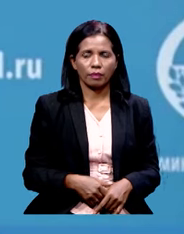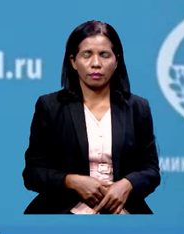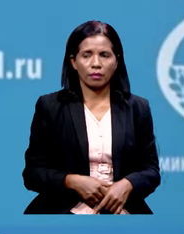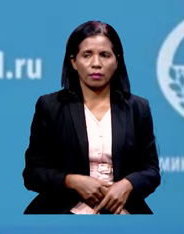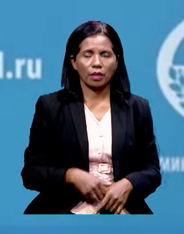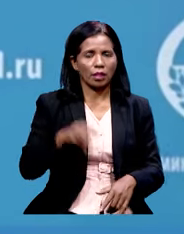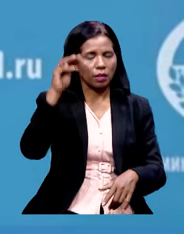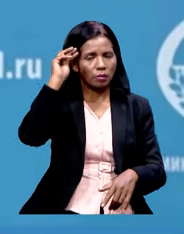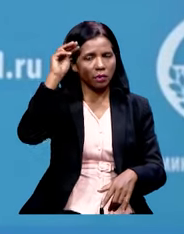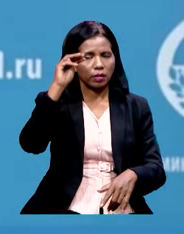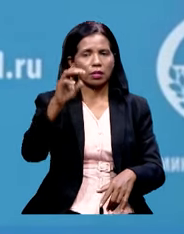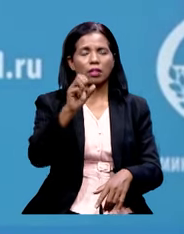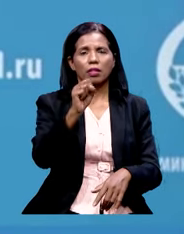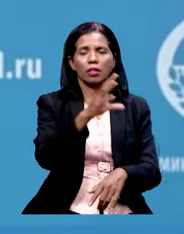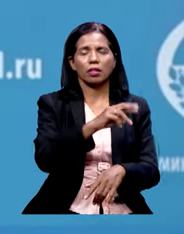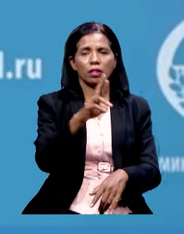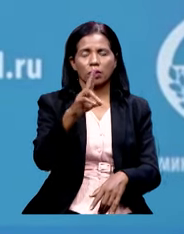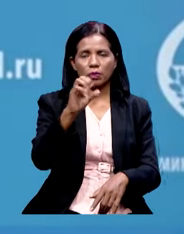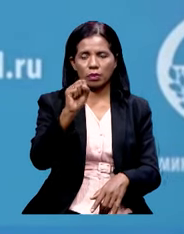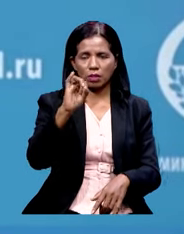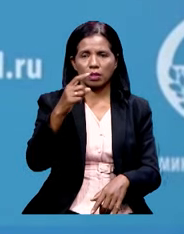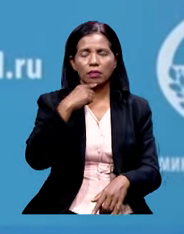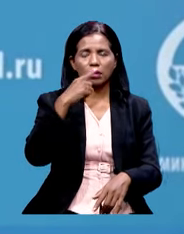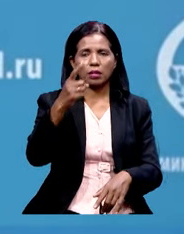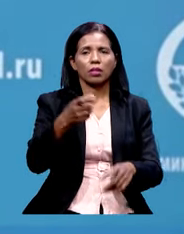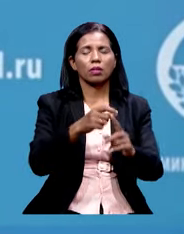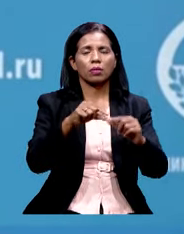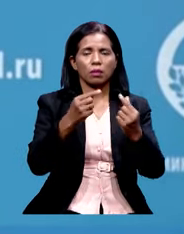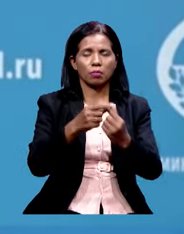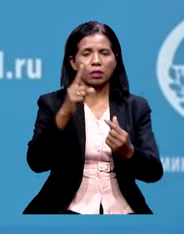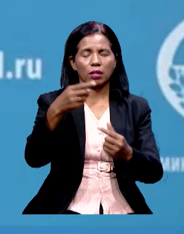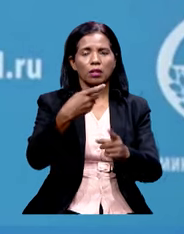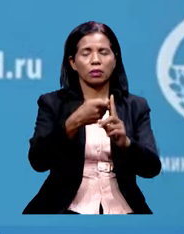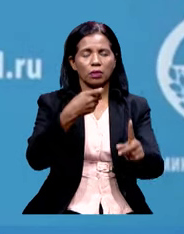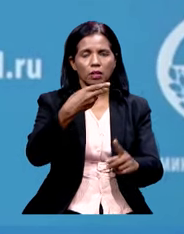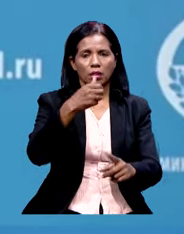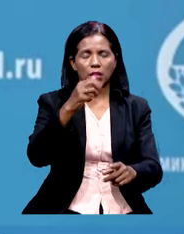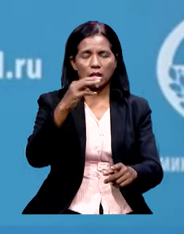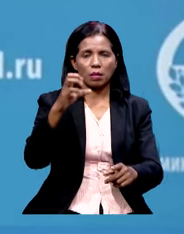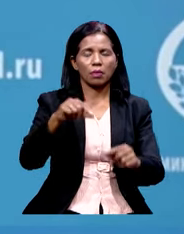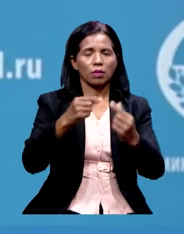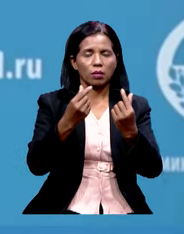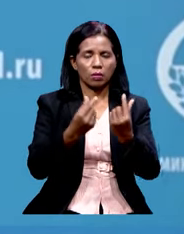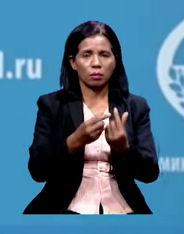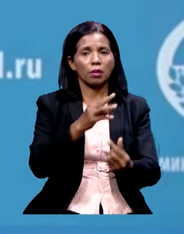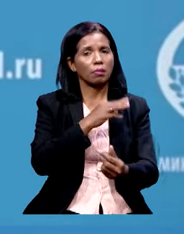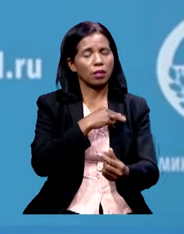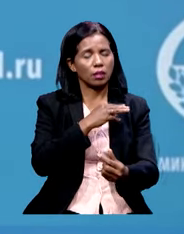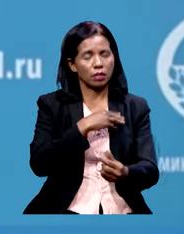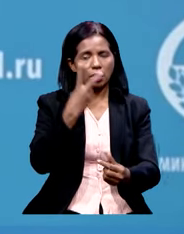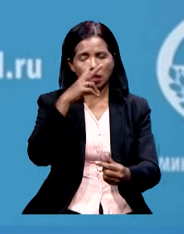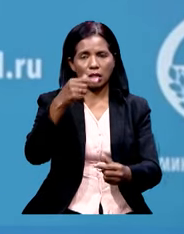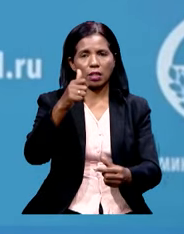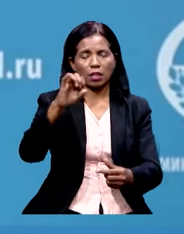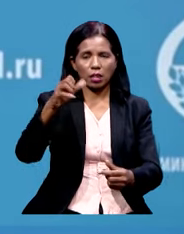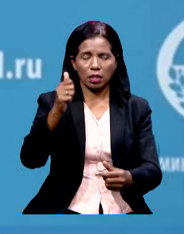Porta-voz Ministério da Relação Externa Rússia Ateten, delegação Ida Rússia Hamas, grupo militante palestino Nebe Controla e a Gaza da